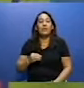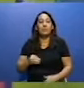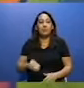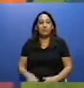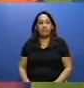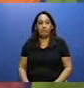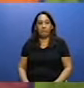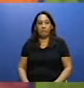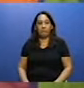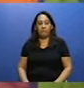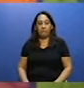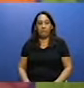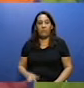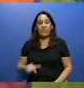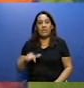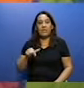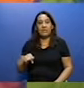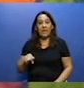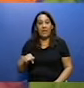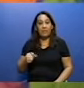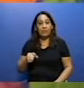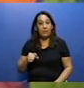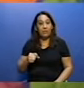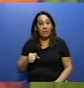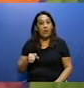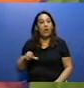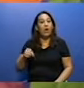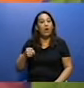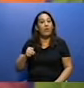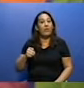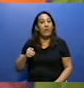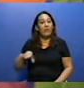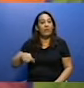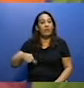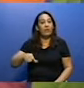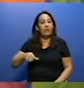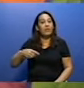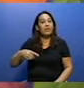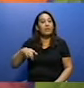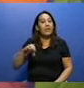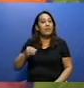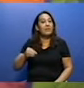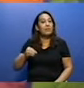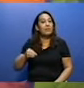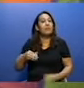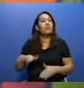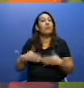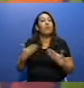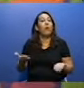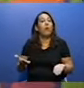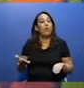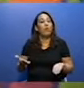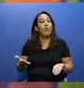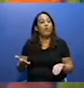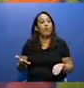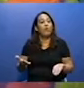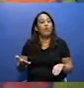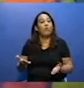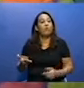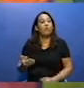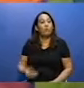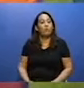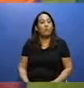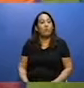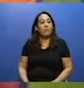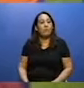olha só: sétima, oitava, nona, décima. Oitava,